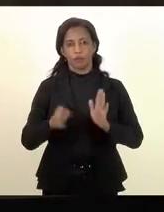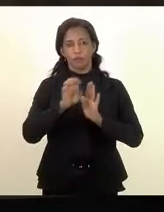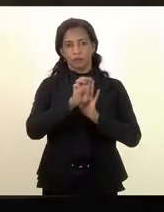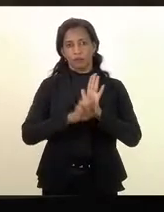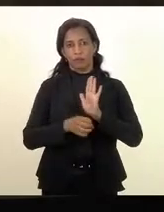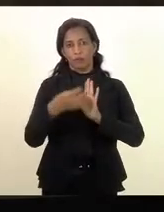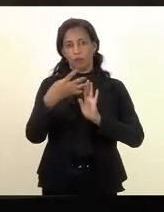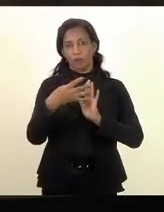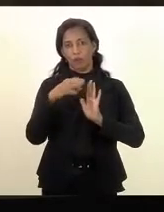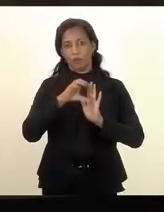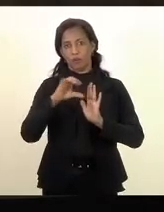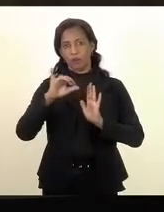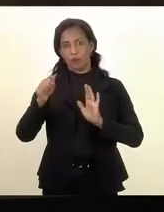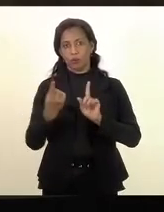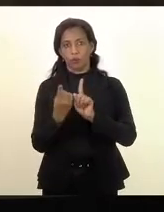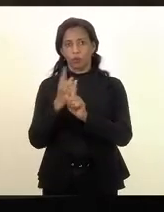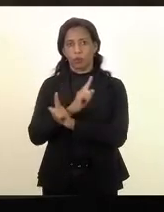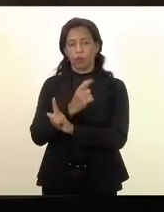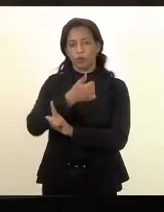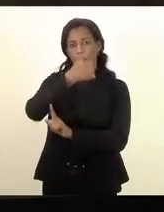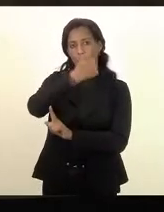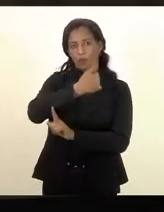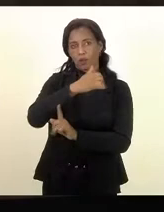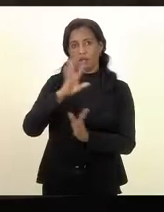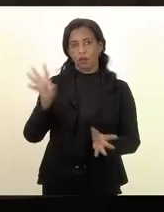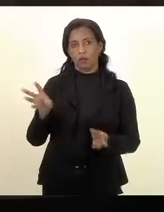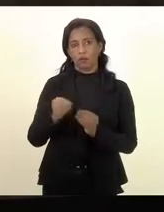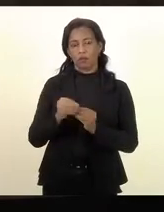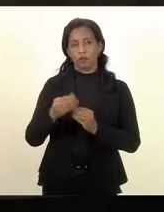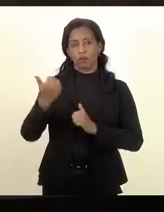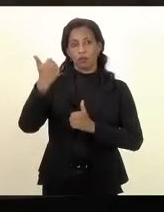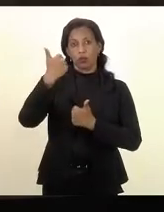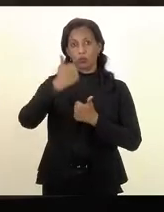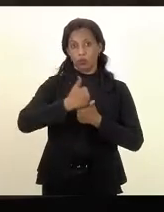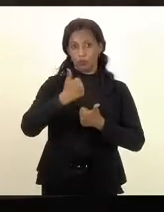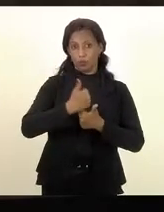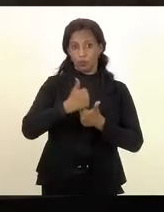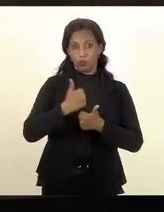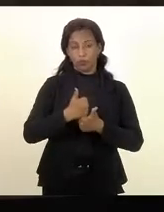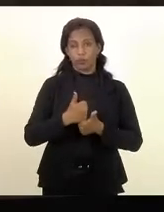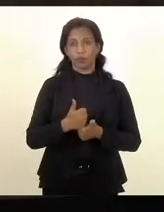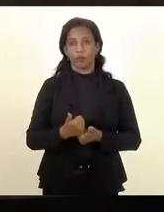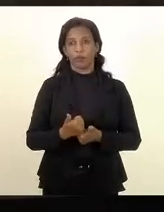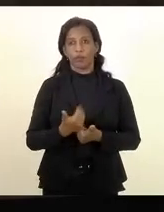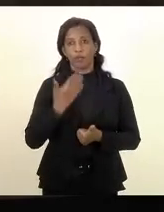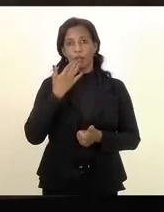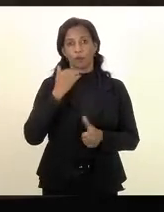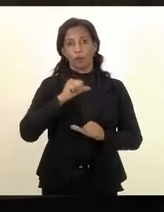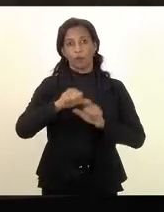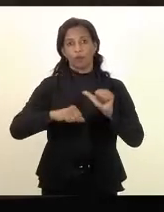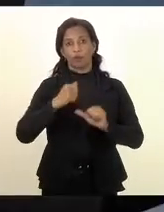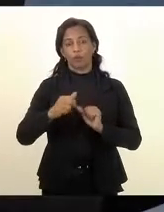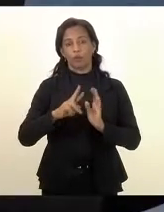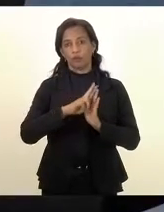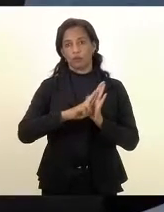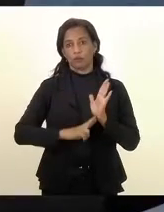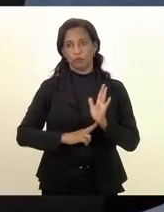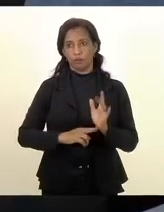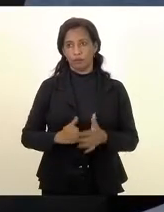CCJ contrária a emenda 1 concluindo por substitutivo e pedindo forma final de redação senhor presidente